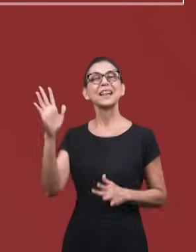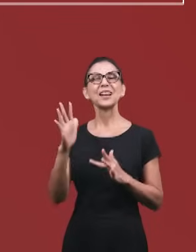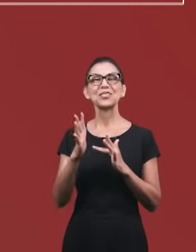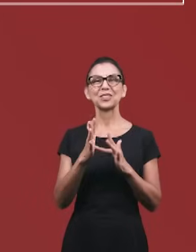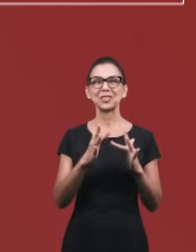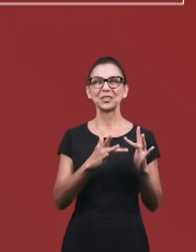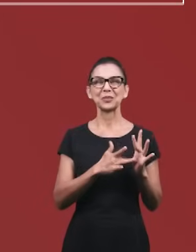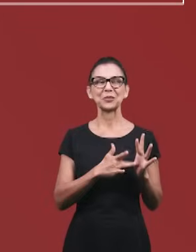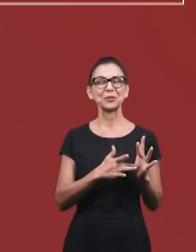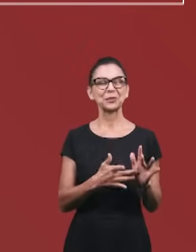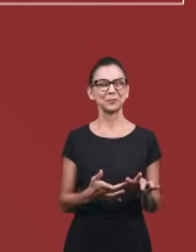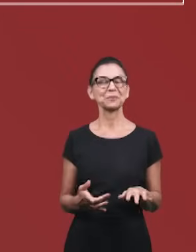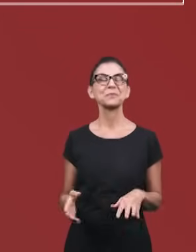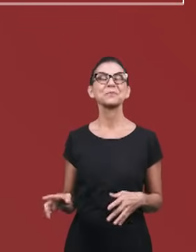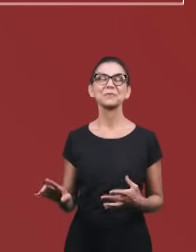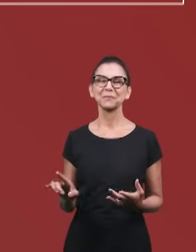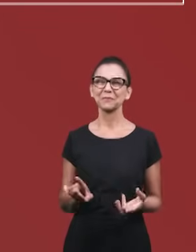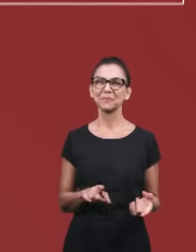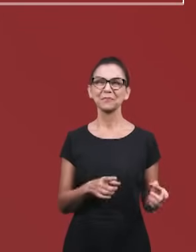Ele é Jesus,